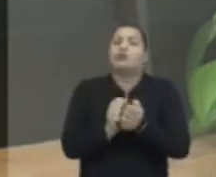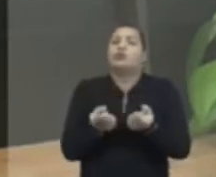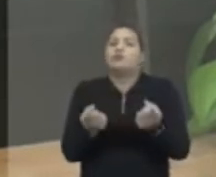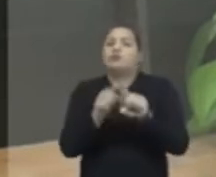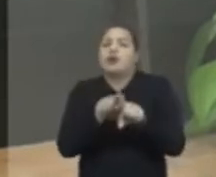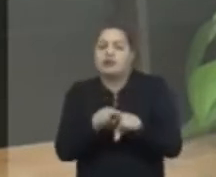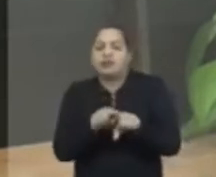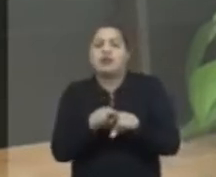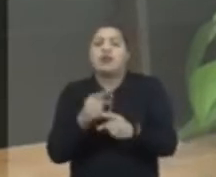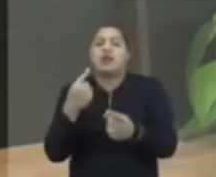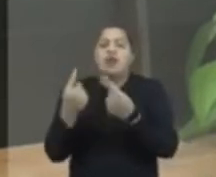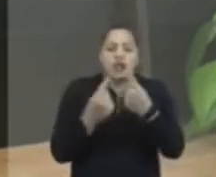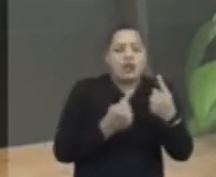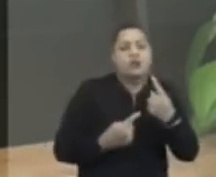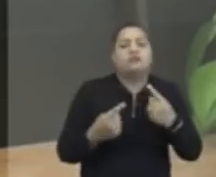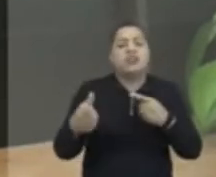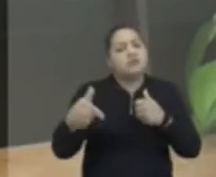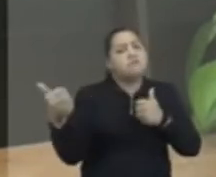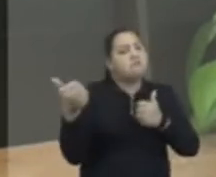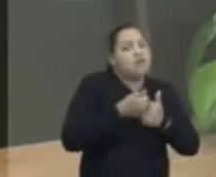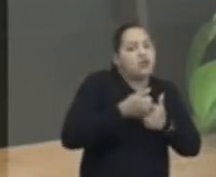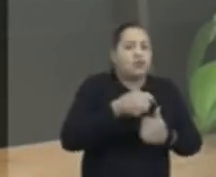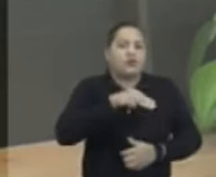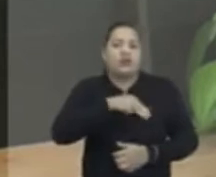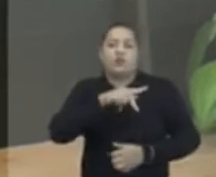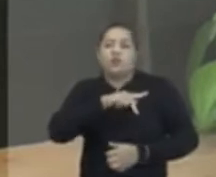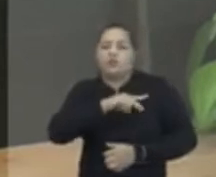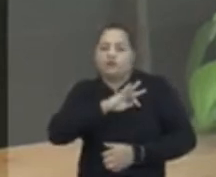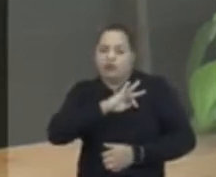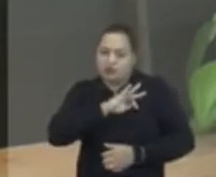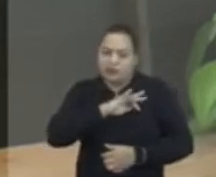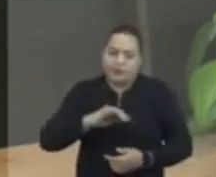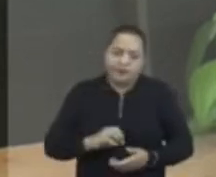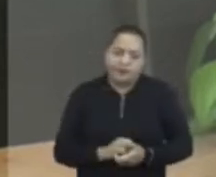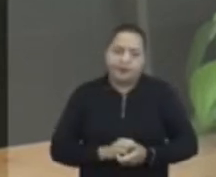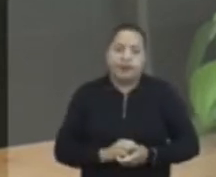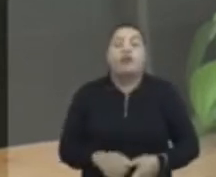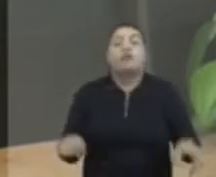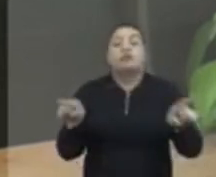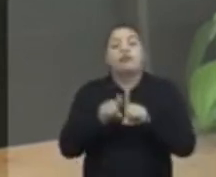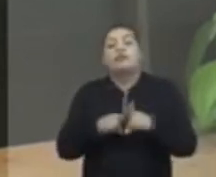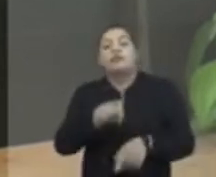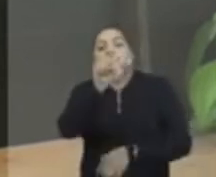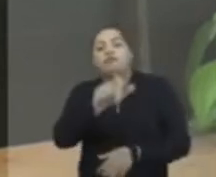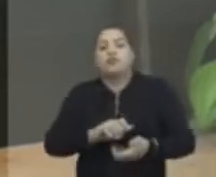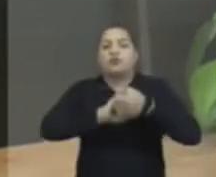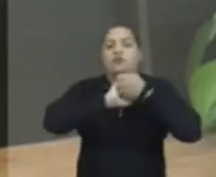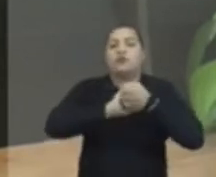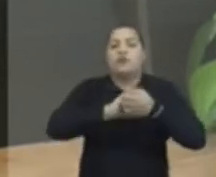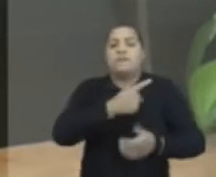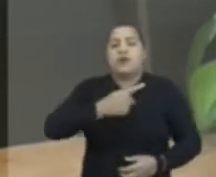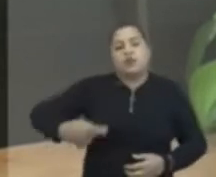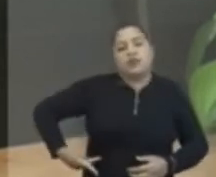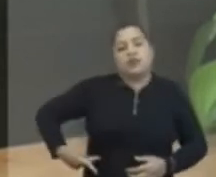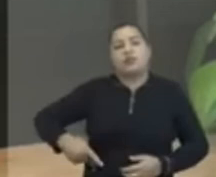bastante importante e próximo do Ministério Público Federal no Estado do Pará. Cumprimentar a presidente do Tribunal de Justiça